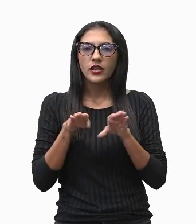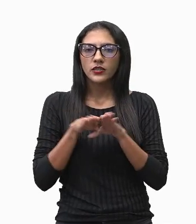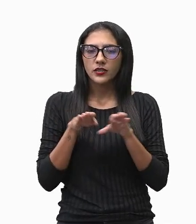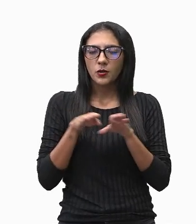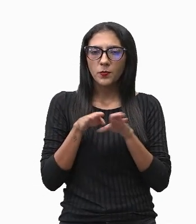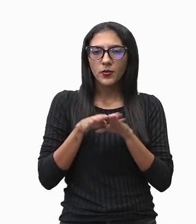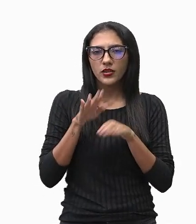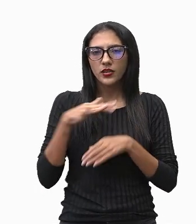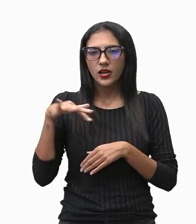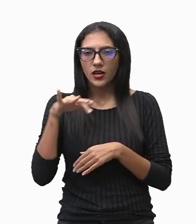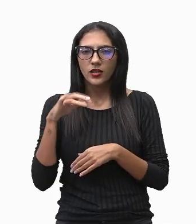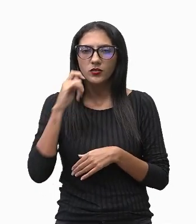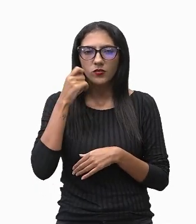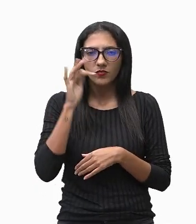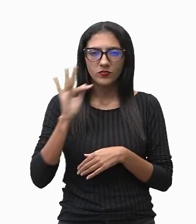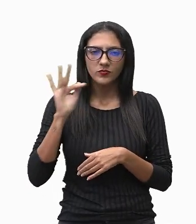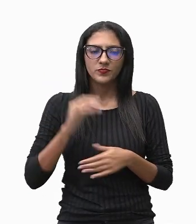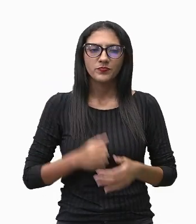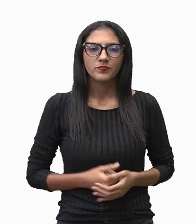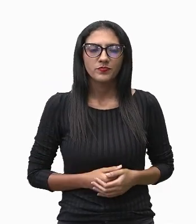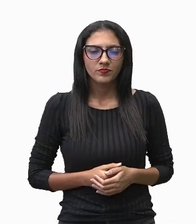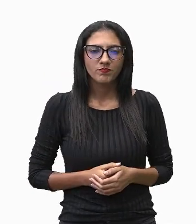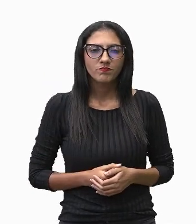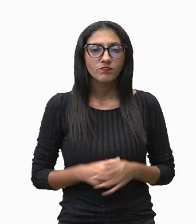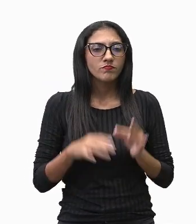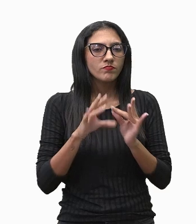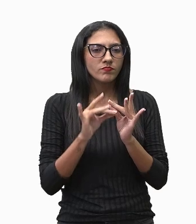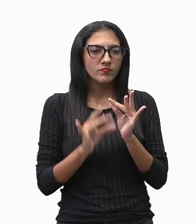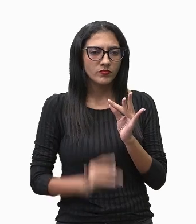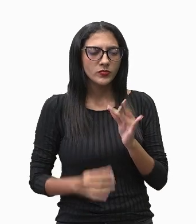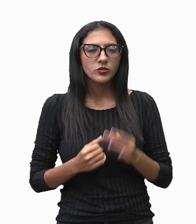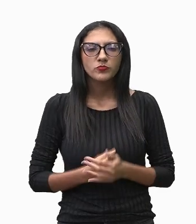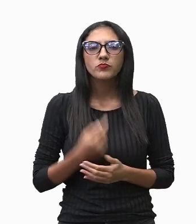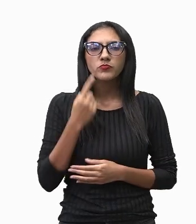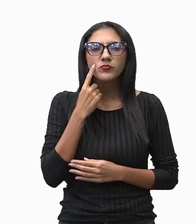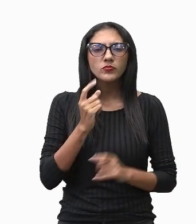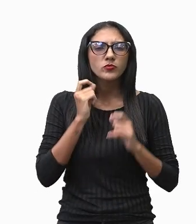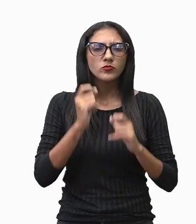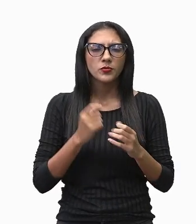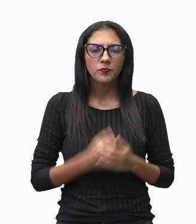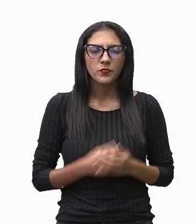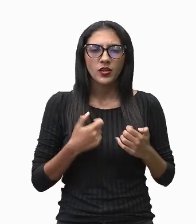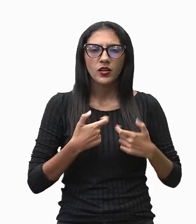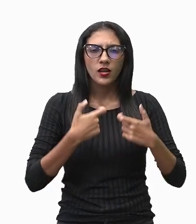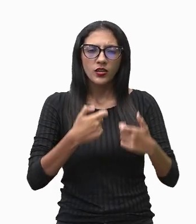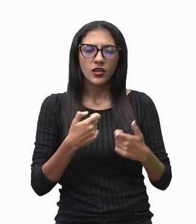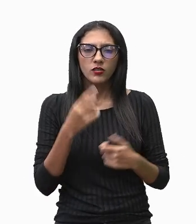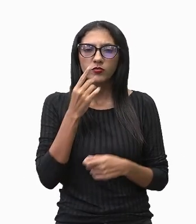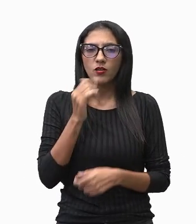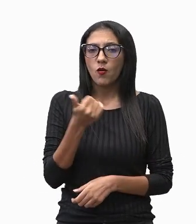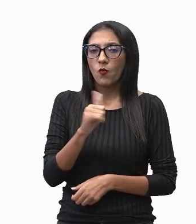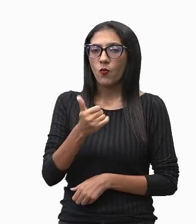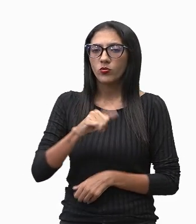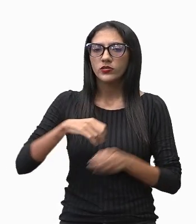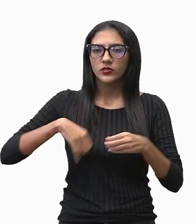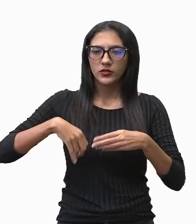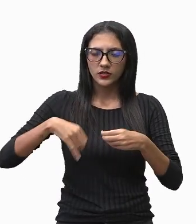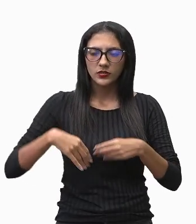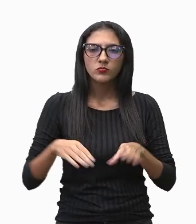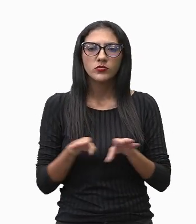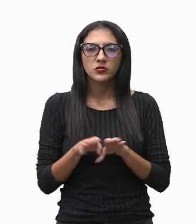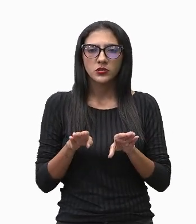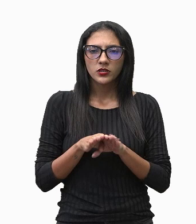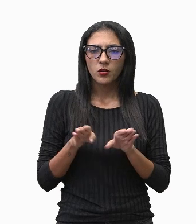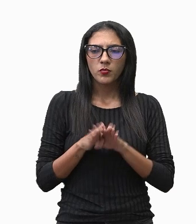Afeganistão. No detalhamento, nós iremos abordar os atentados de 11 de setembro, a guerra